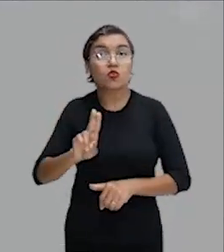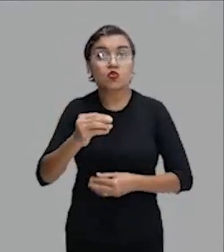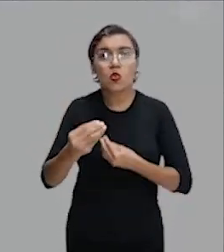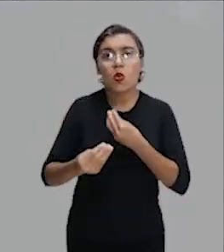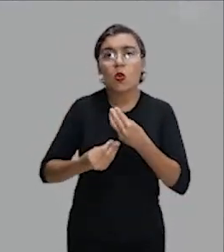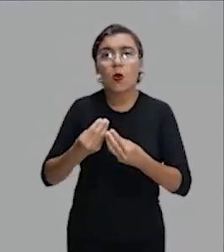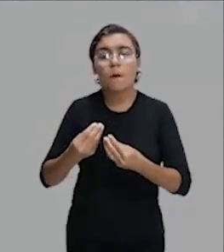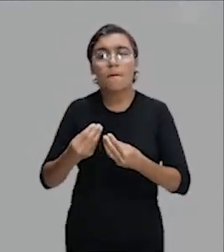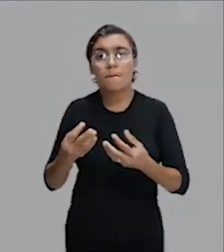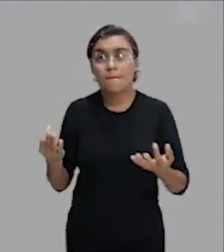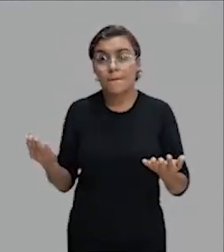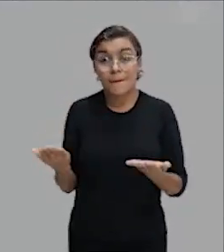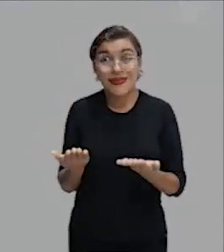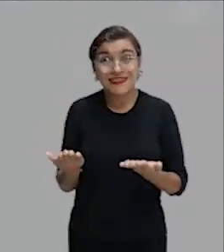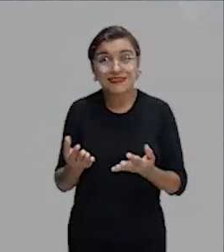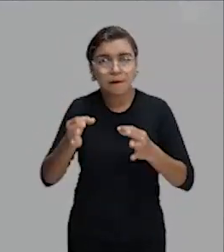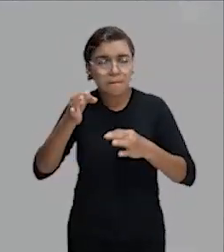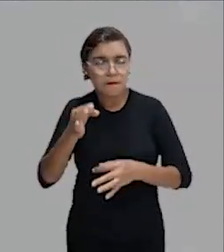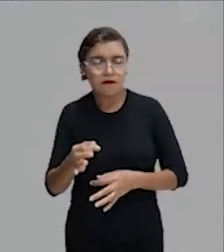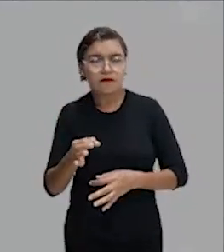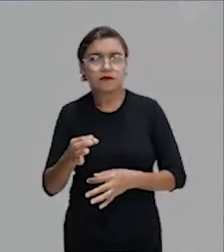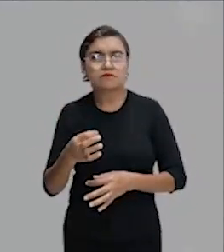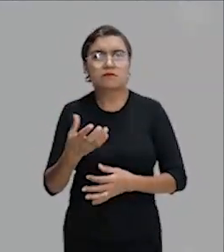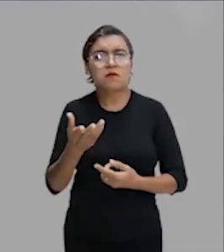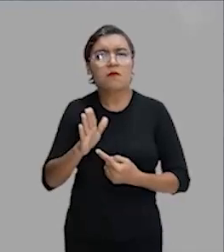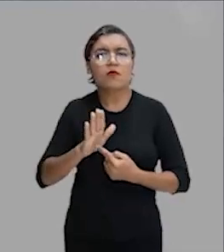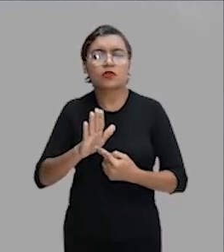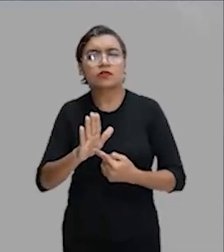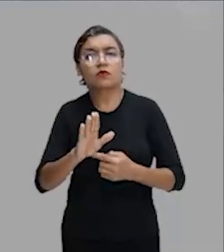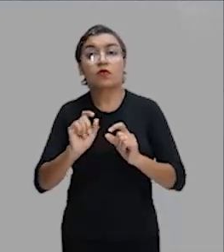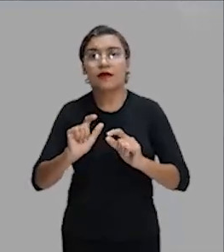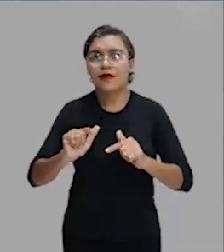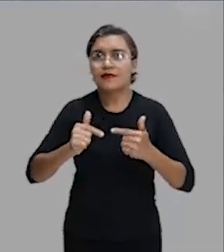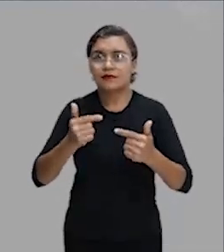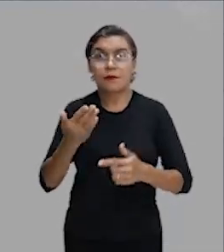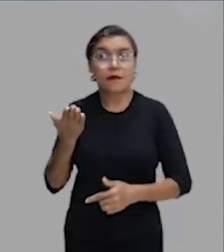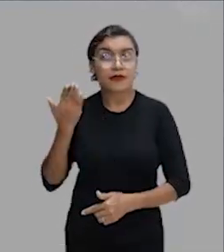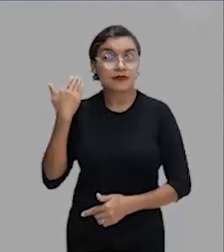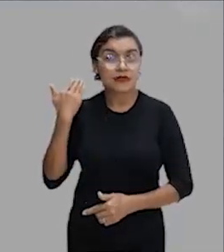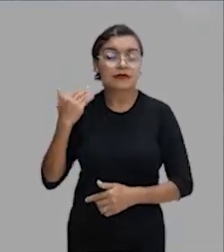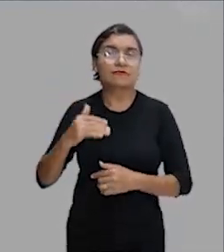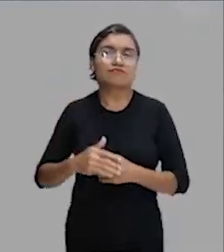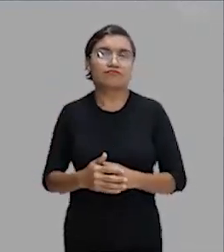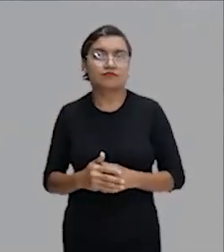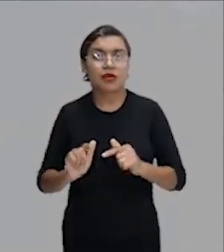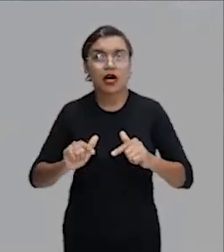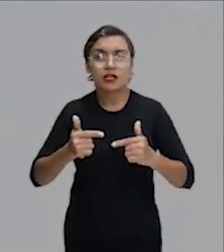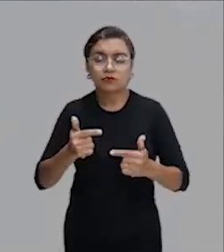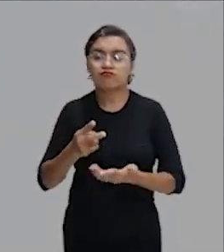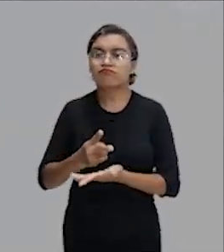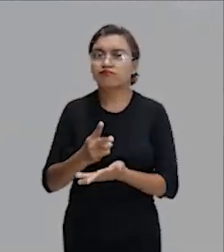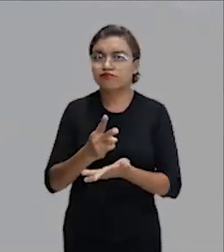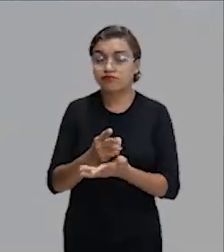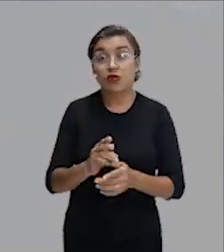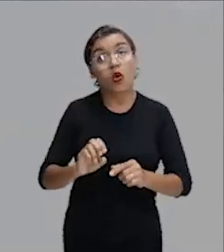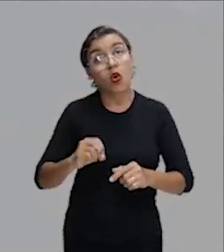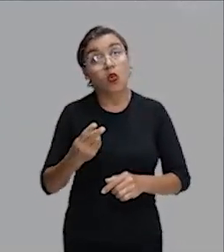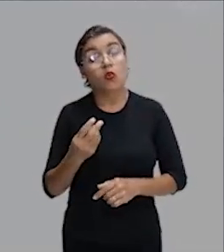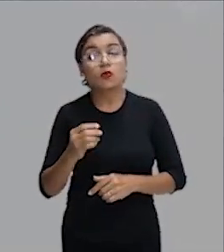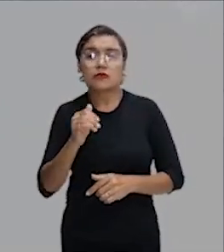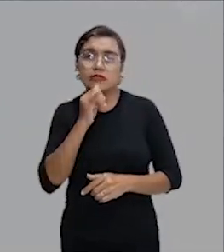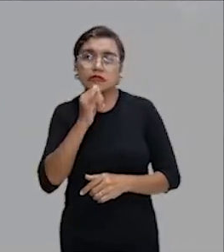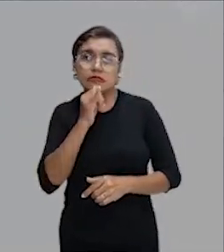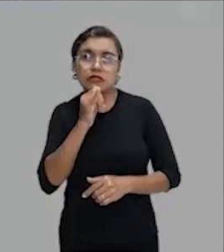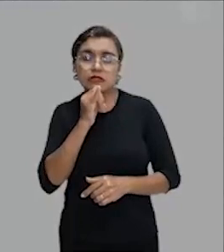eu uso o presente perfeito? O que eu estou expressando? Ação passada em tempo indeterminado, ação frequente, ou, por exemplo, como